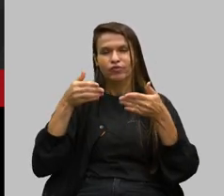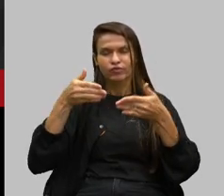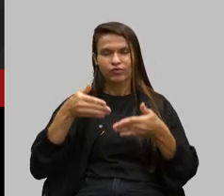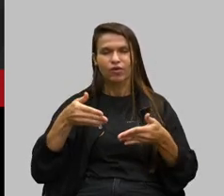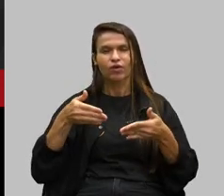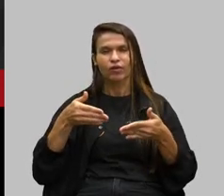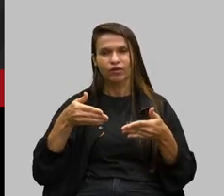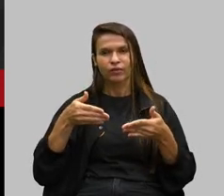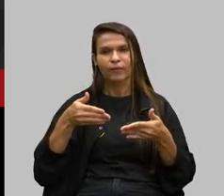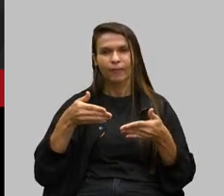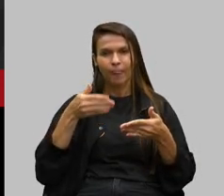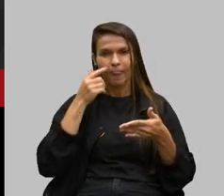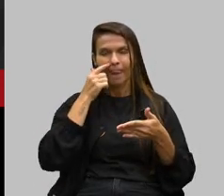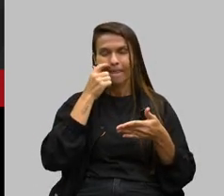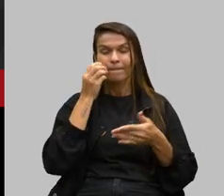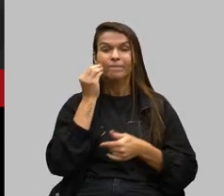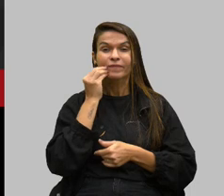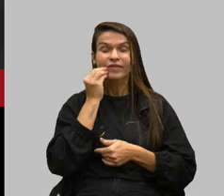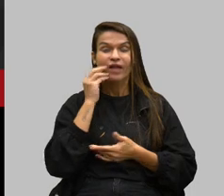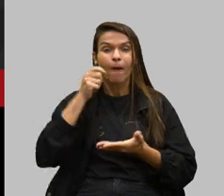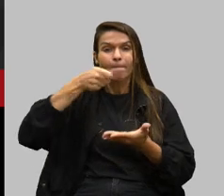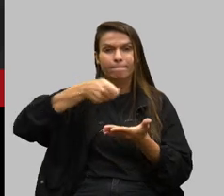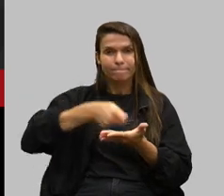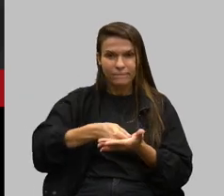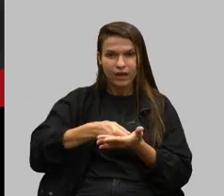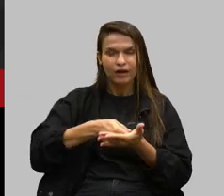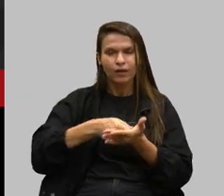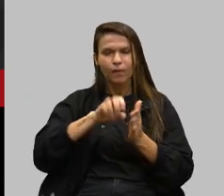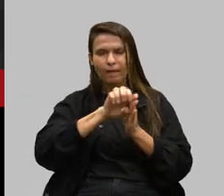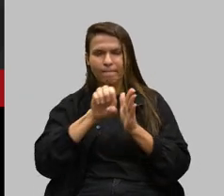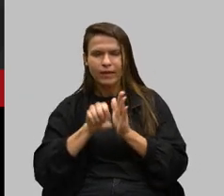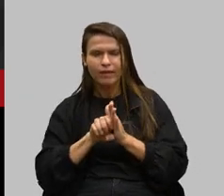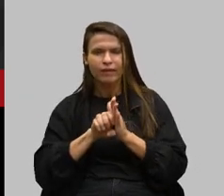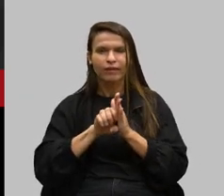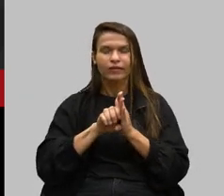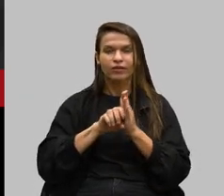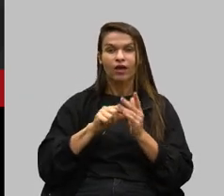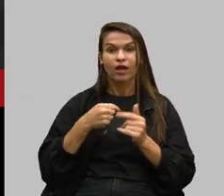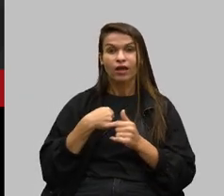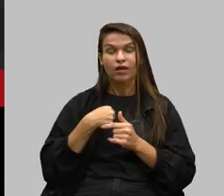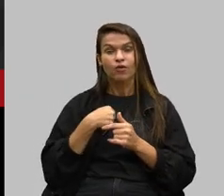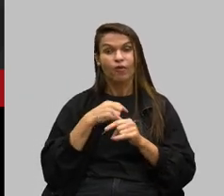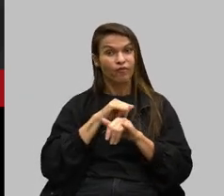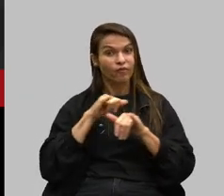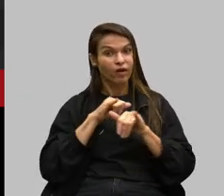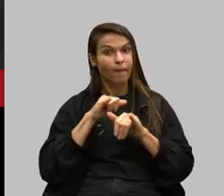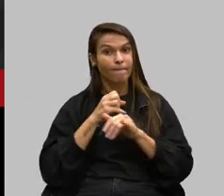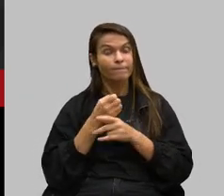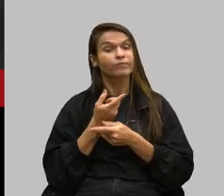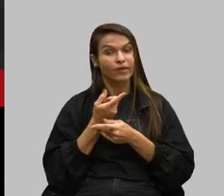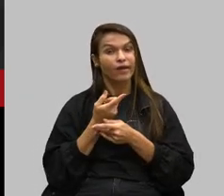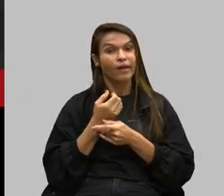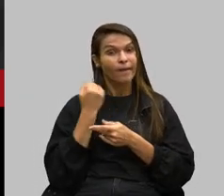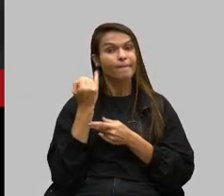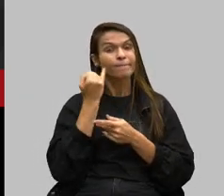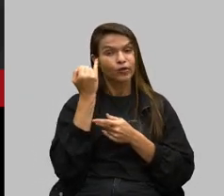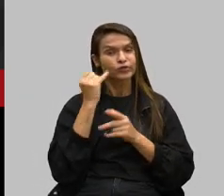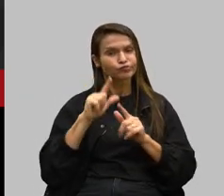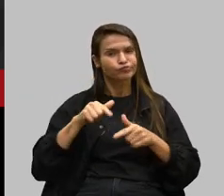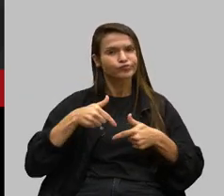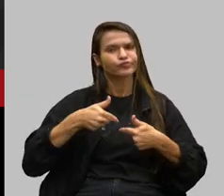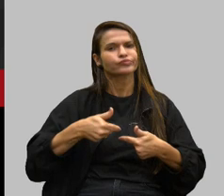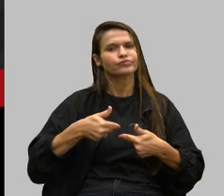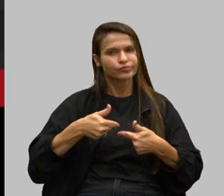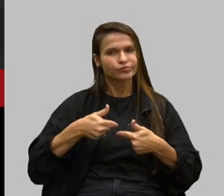da de tentarmos o pagamento de emenda uma Emenda aqui outra ali eu digo eu tem dito a eles boa vontade não tem faltado para